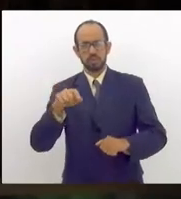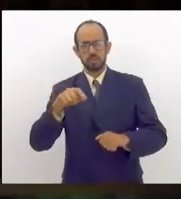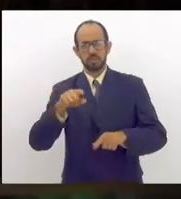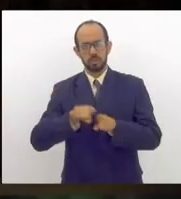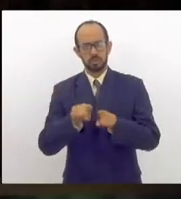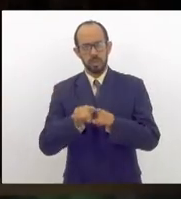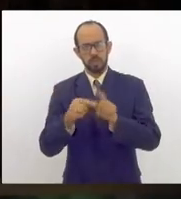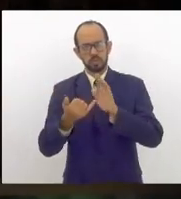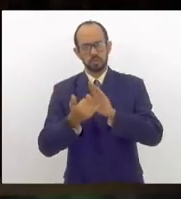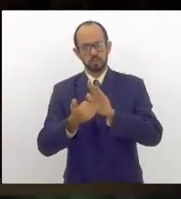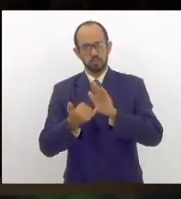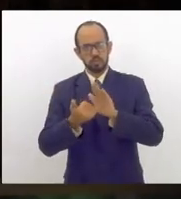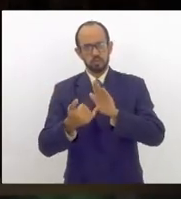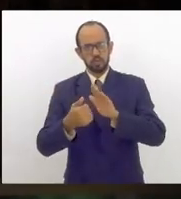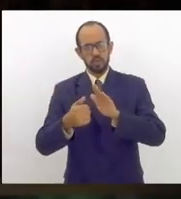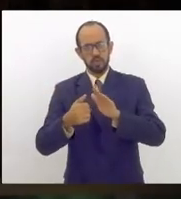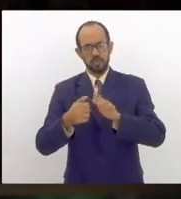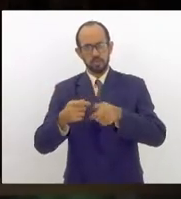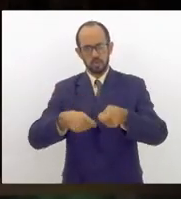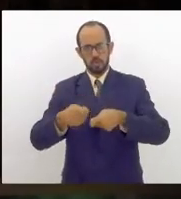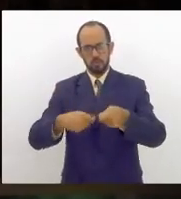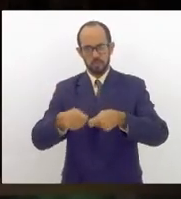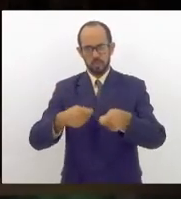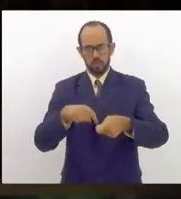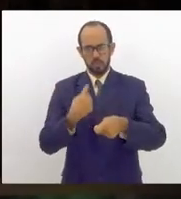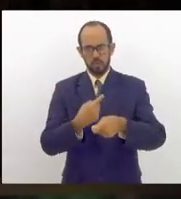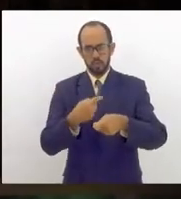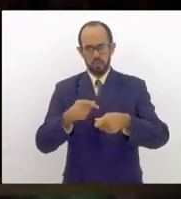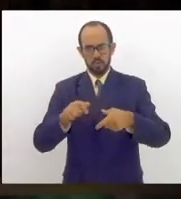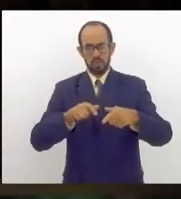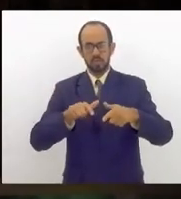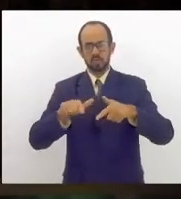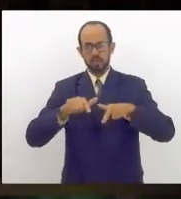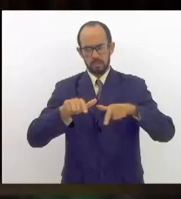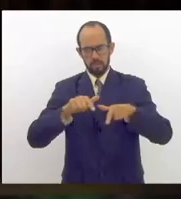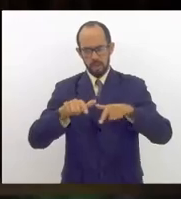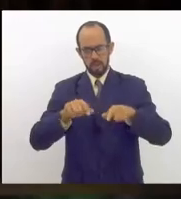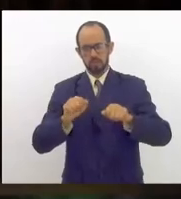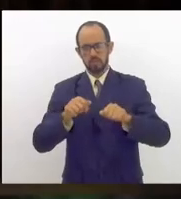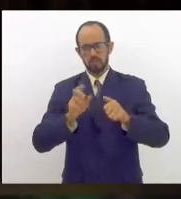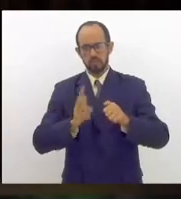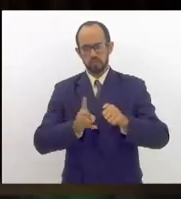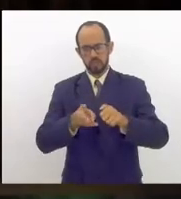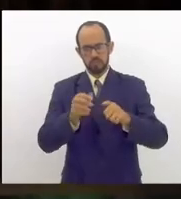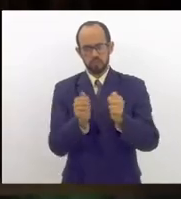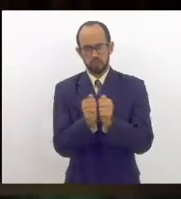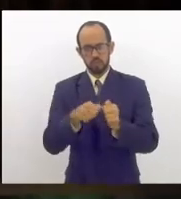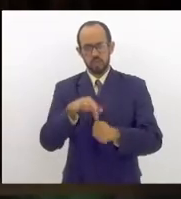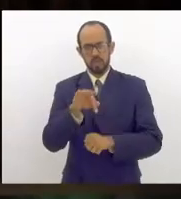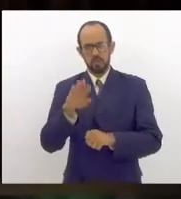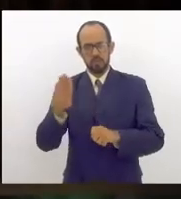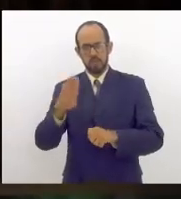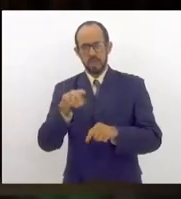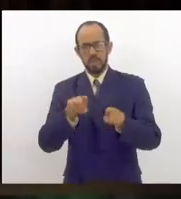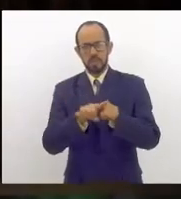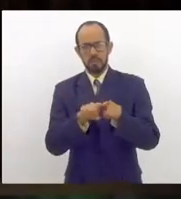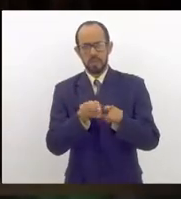comandam né a nossa gestão 10 entidades importantes estão sempre caminhando conosco a FB